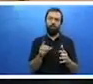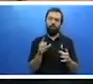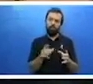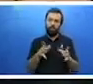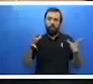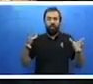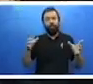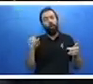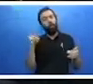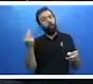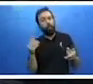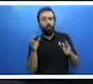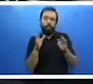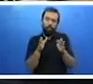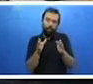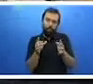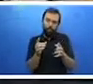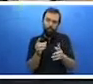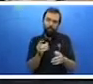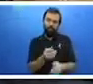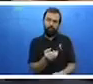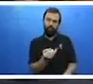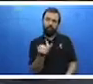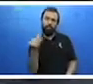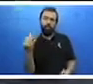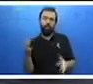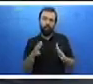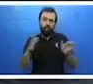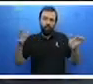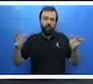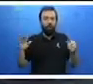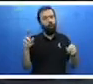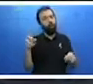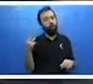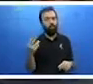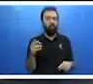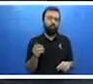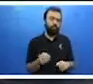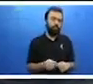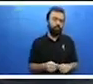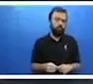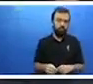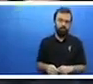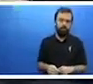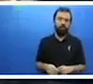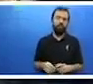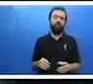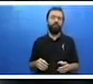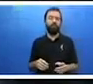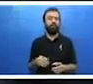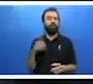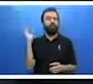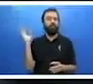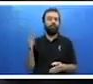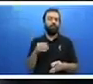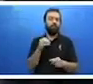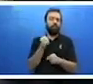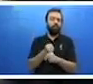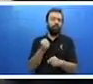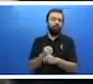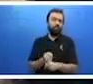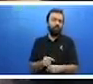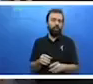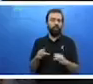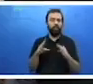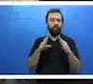ver aqui. Para realizar essas obras, escolas, hospitais, é preciso um